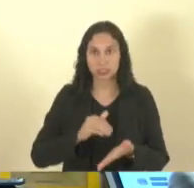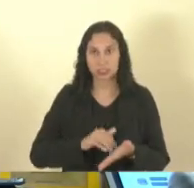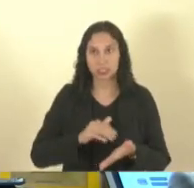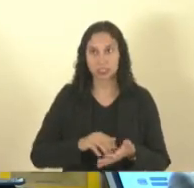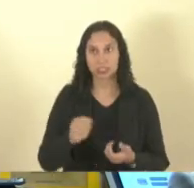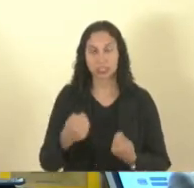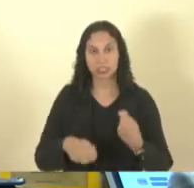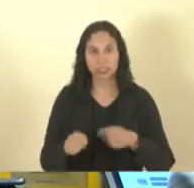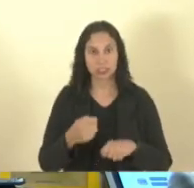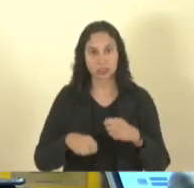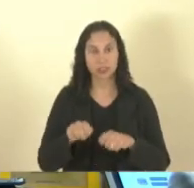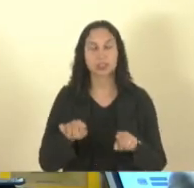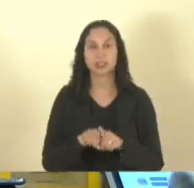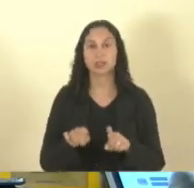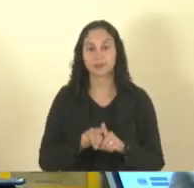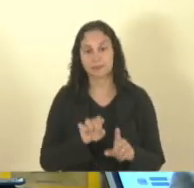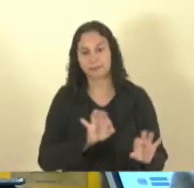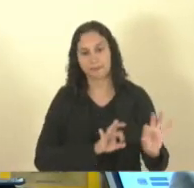e Planejamento.